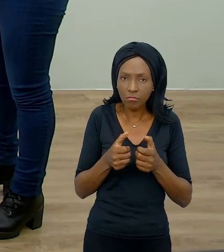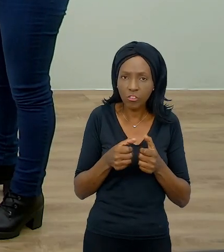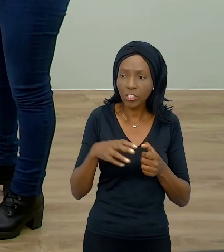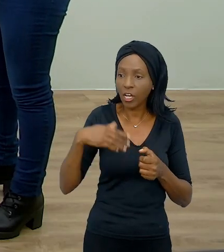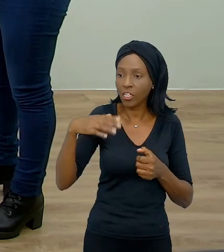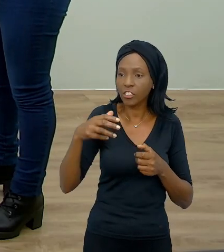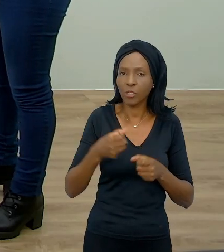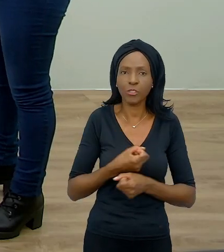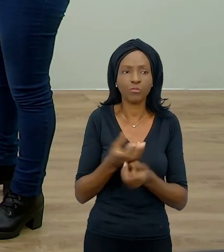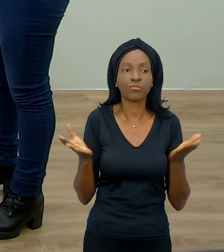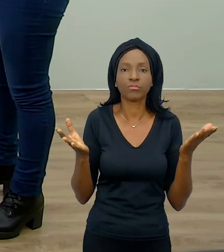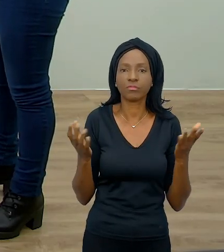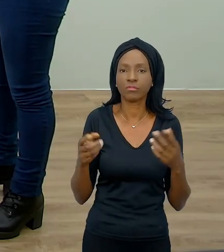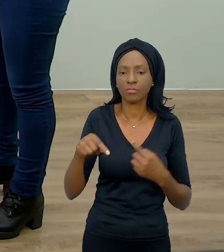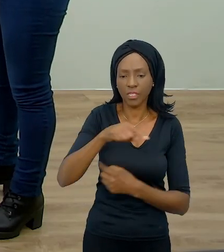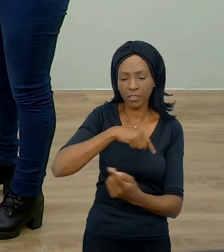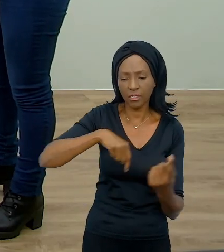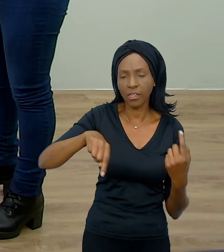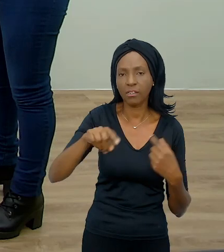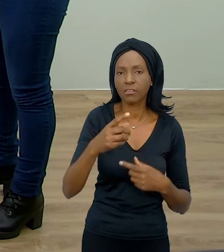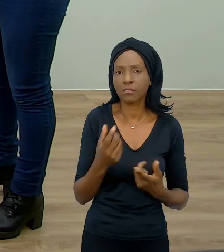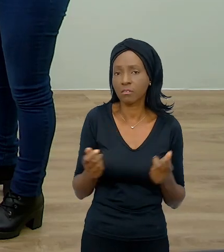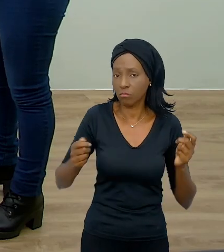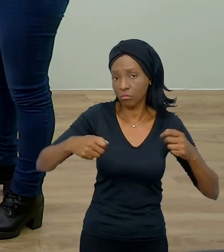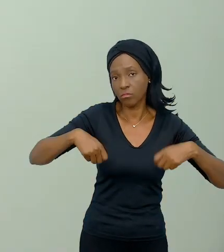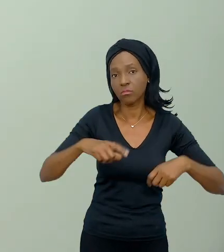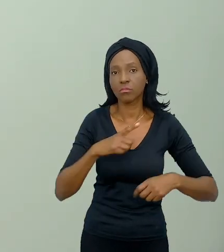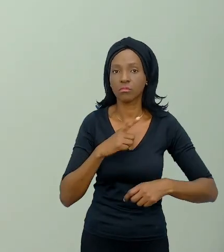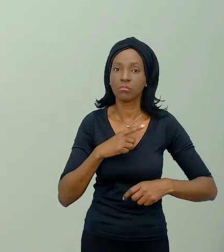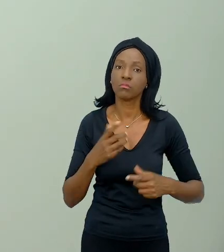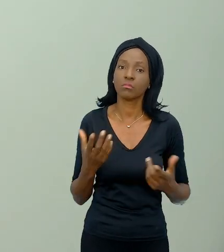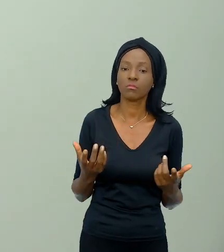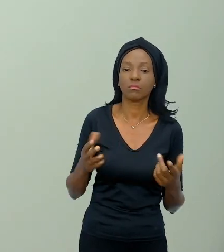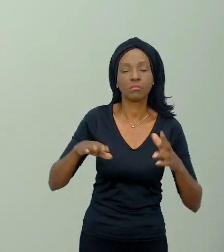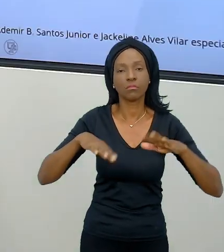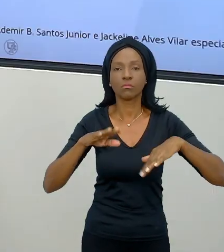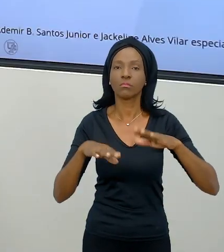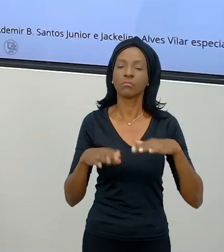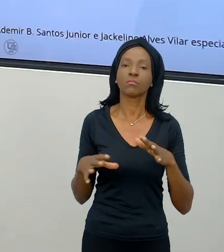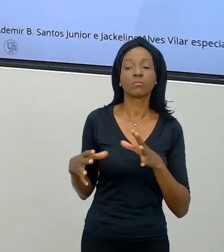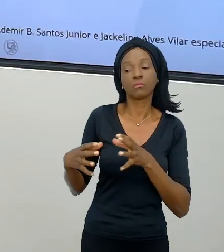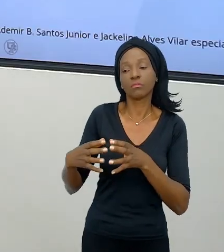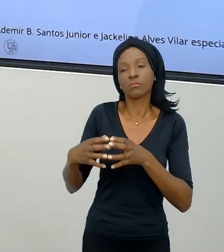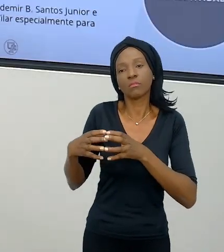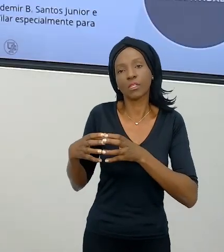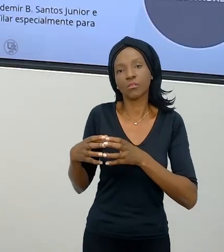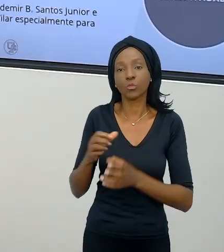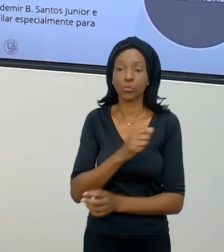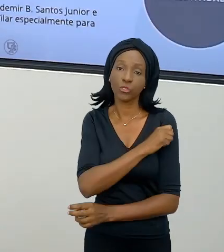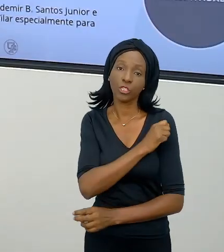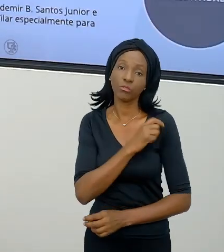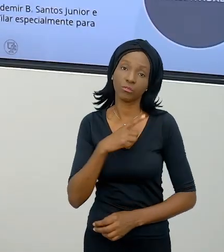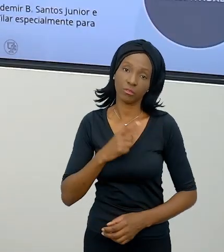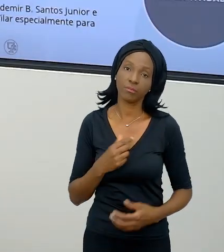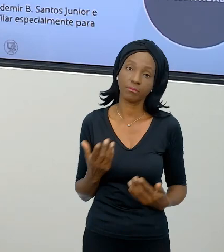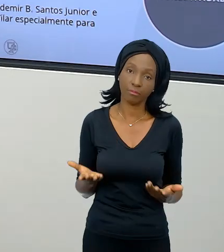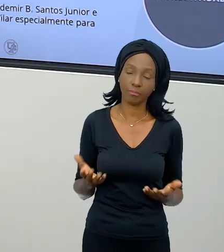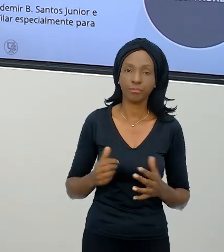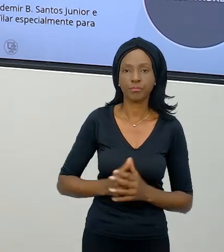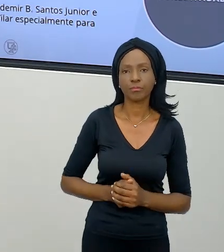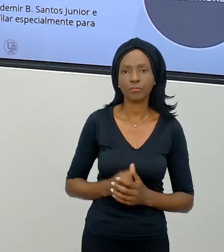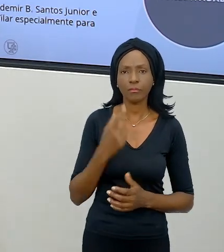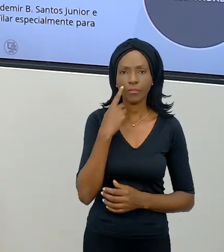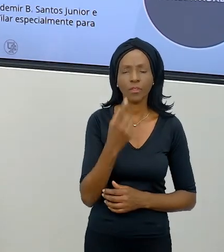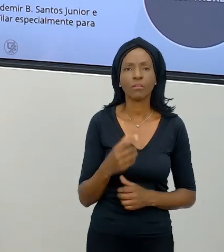eles. É uma possibilidade também, claro, que de acordo com a característica da turma. Bem, e aí então